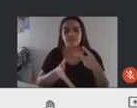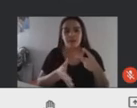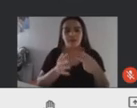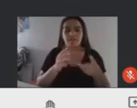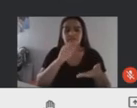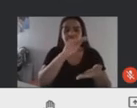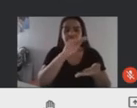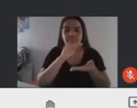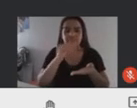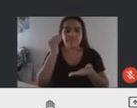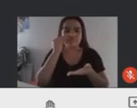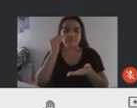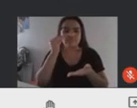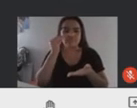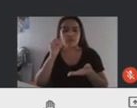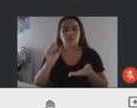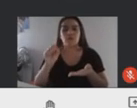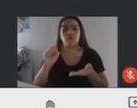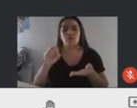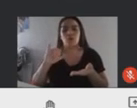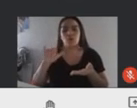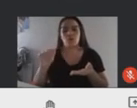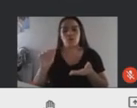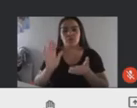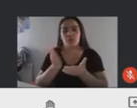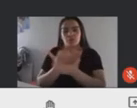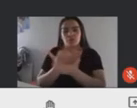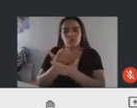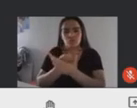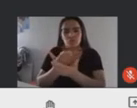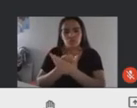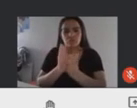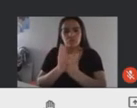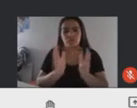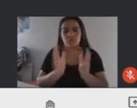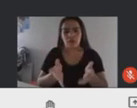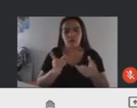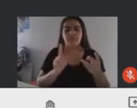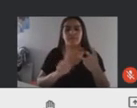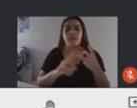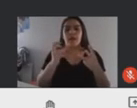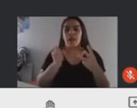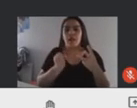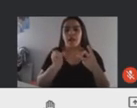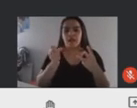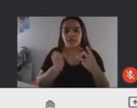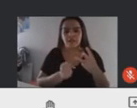em derivados da soja, já estudamos o sistema usando essas amostras, já leite,